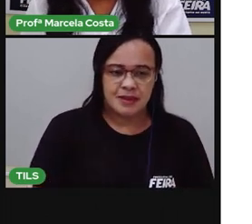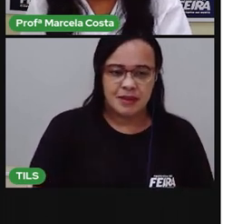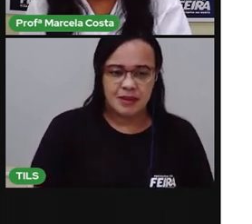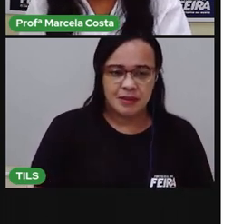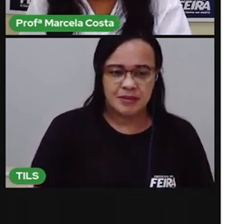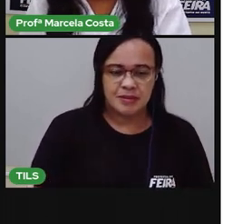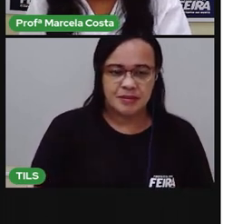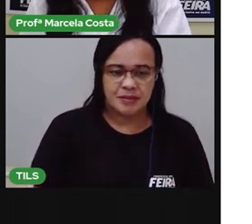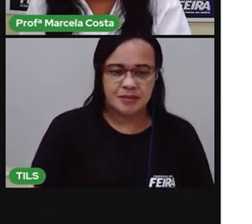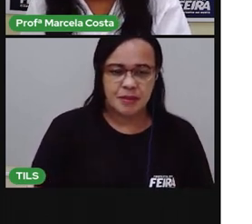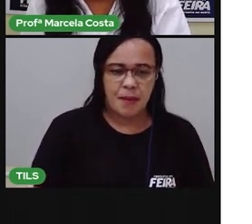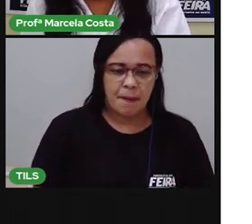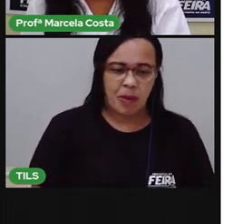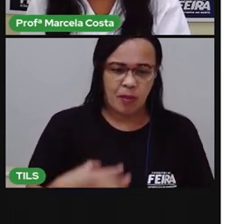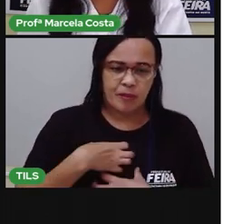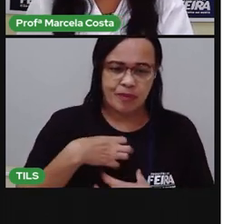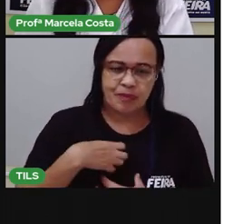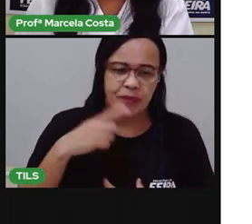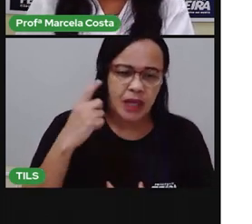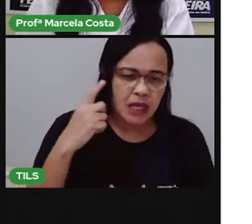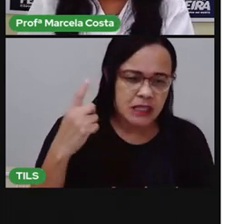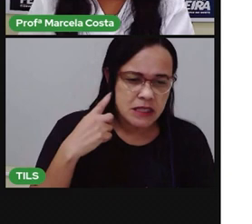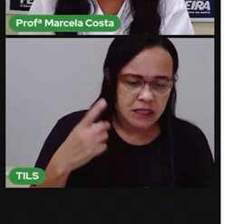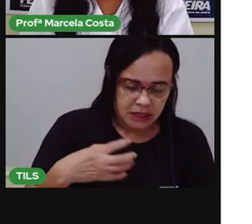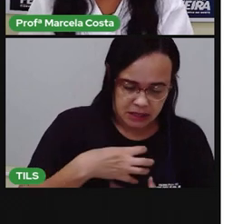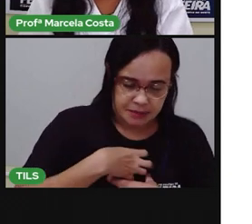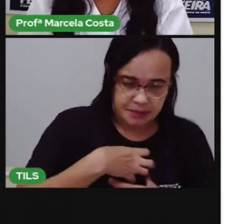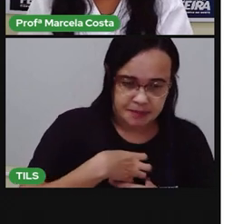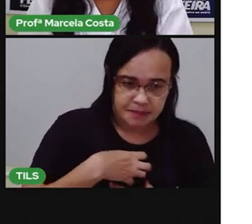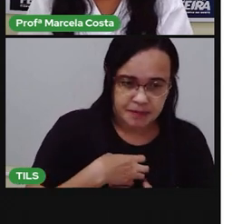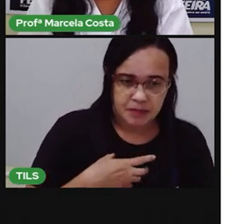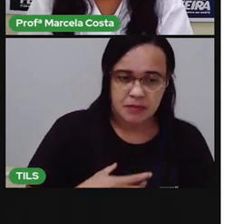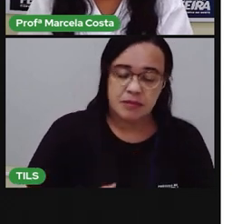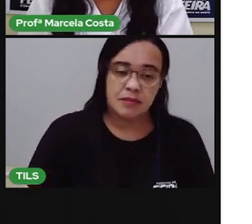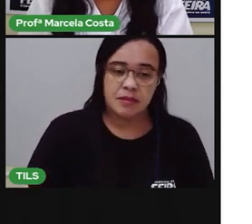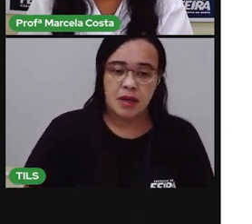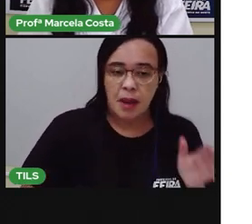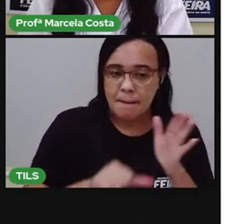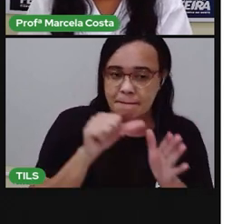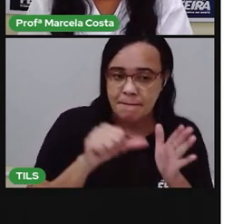O som parecido está no final ou está no começo da palavra?